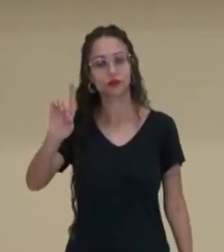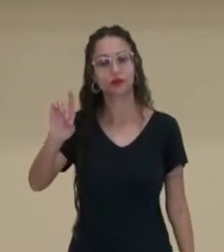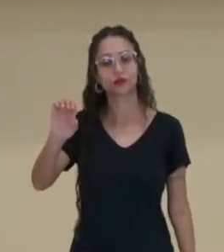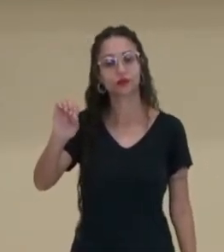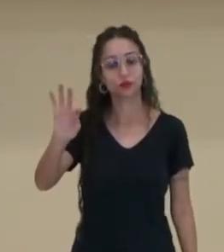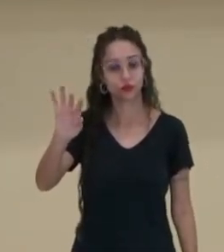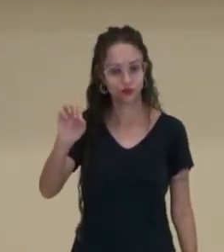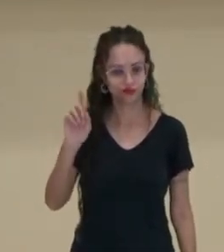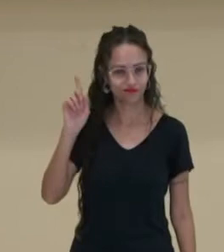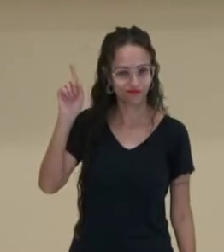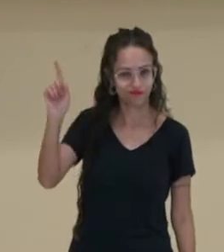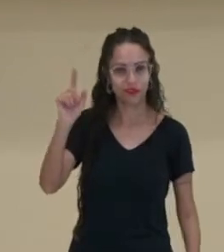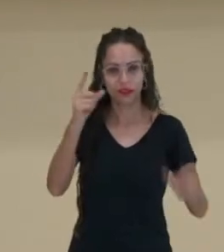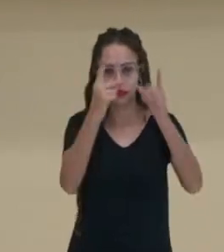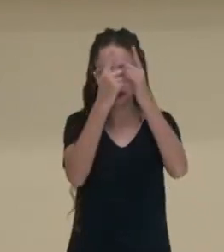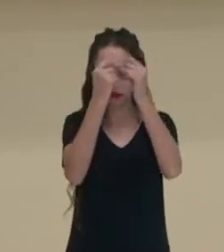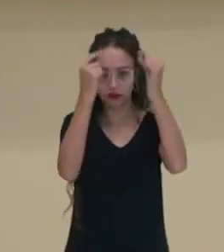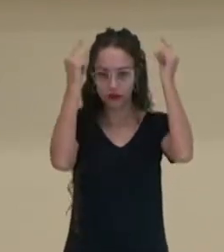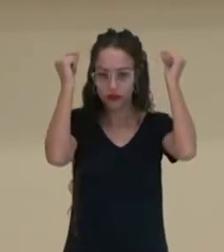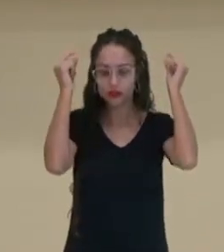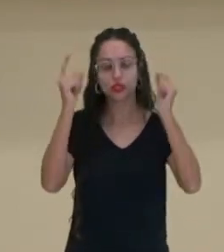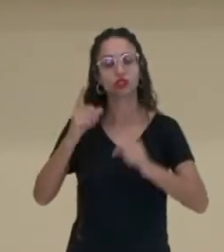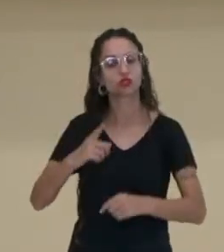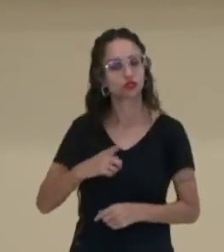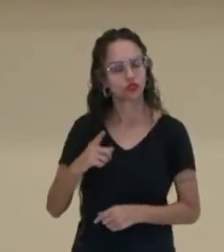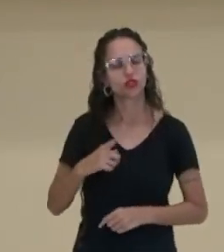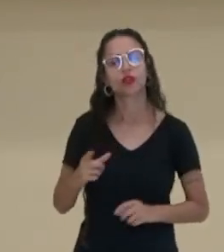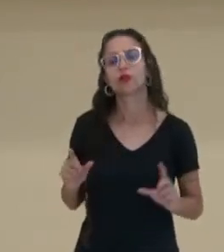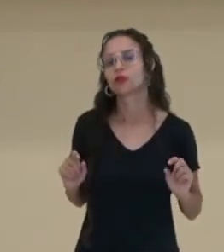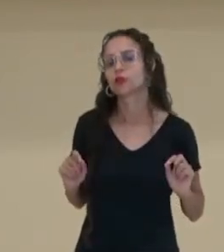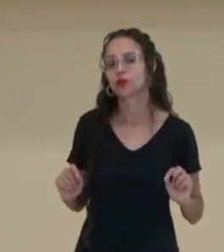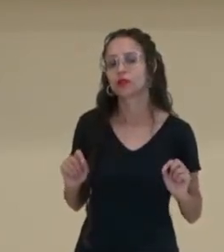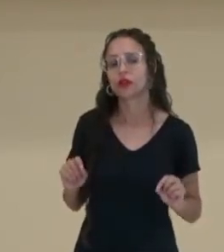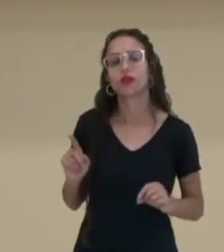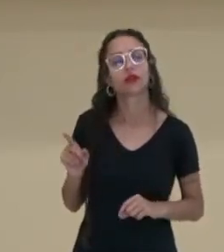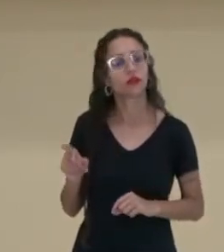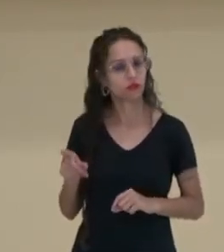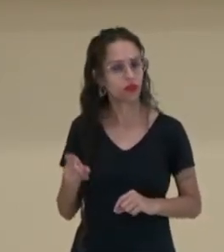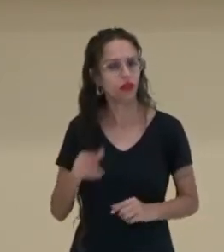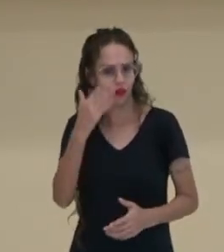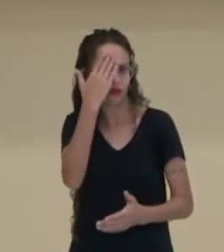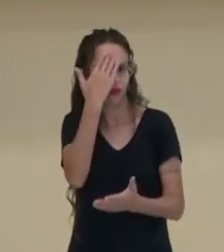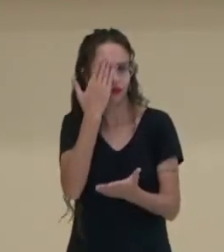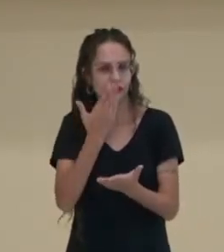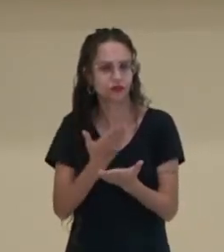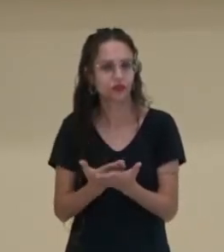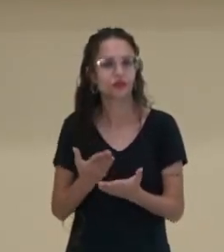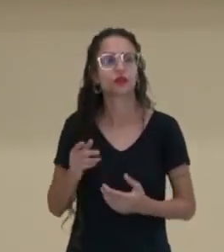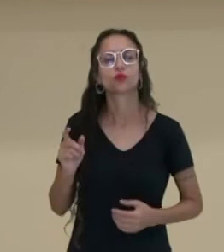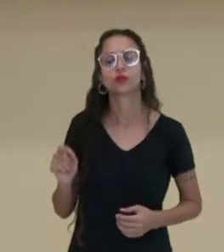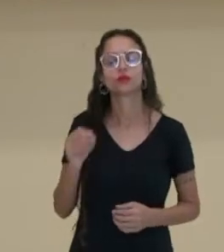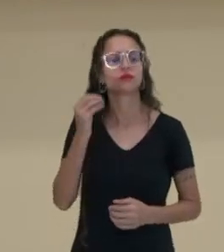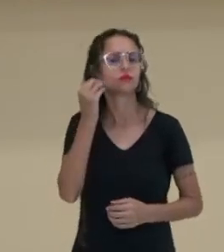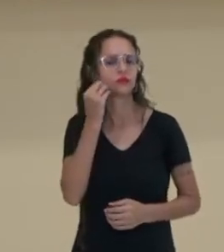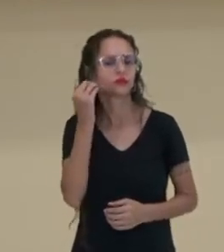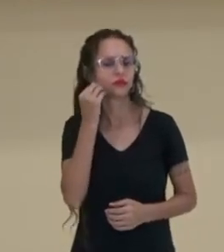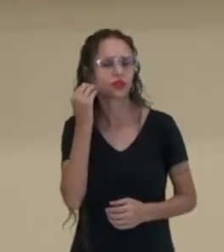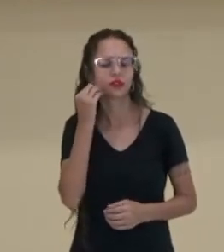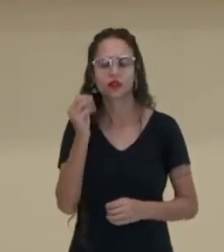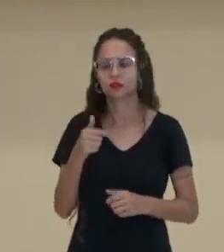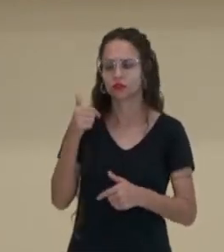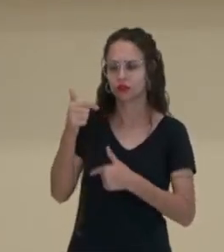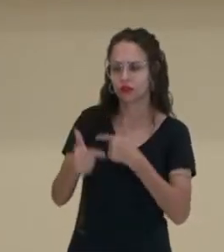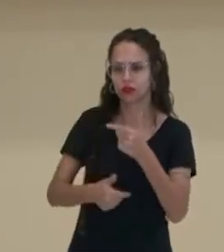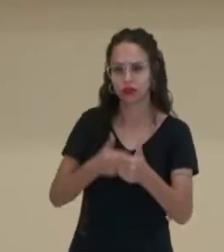Grécia, né, ele tinha, ou melhor dizendo, ele acreditava que estava tentando fazer um